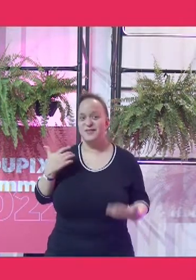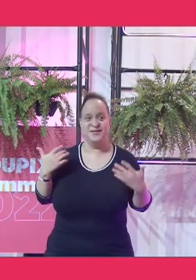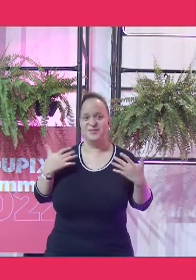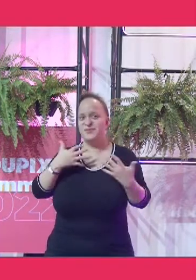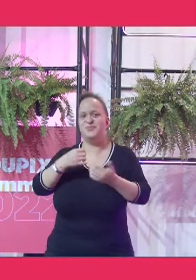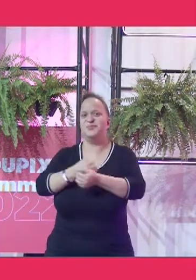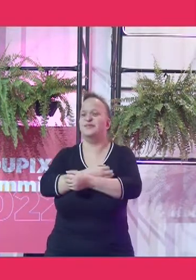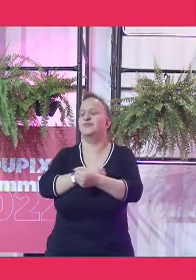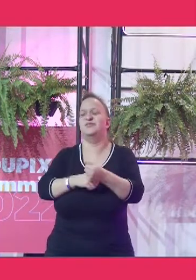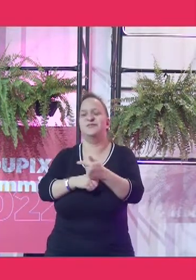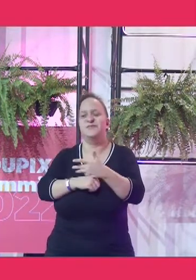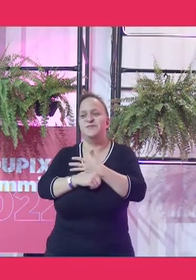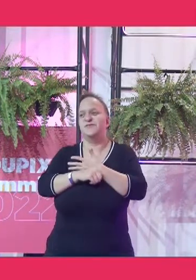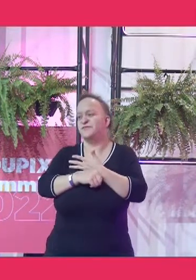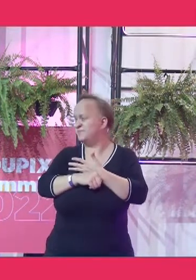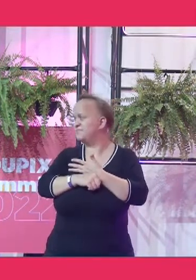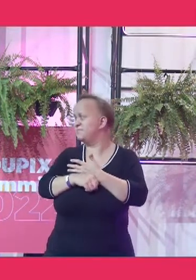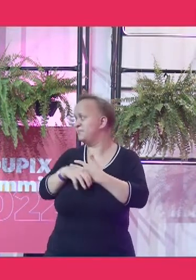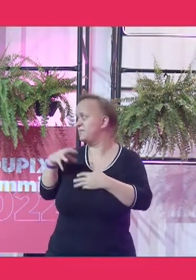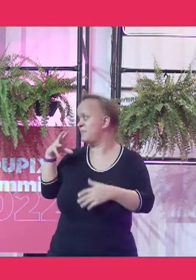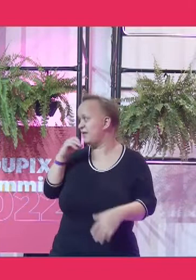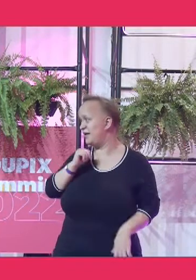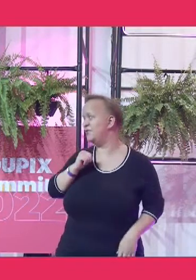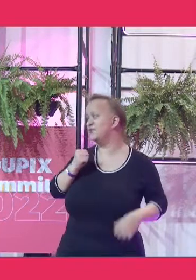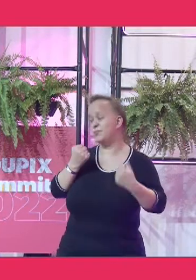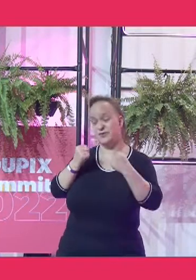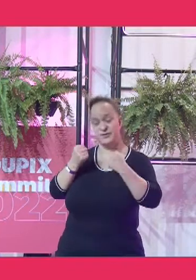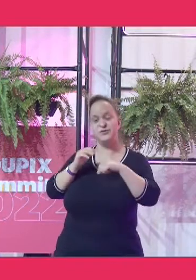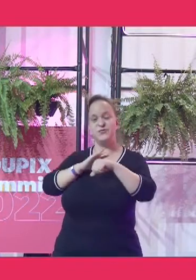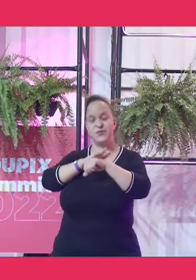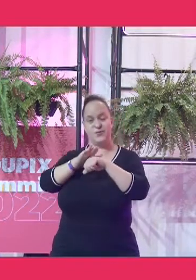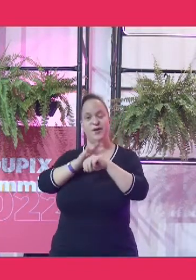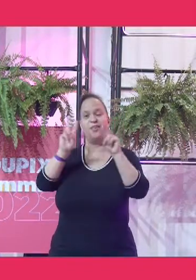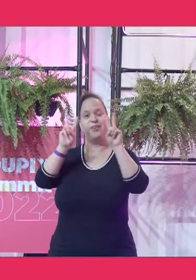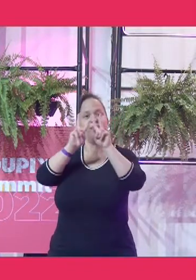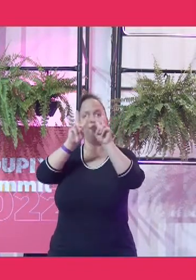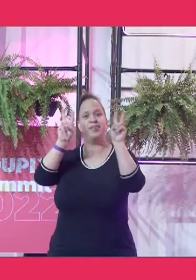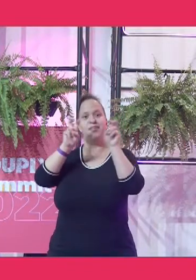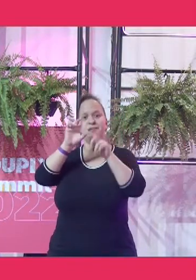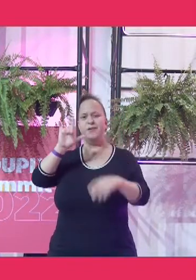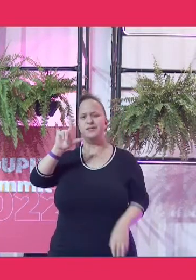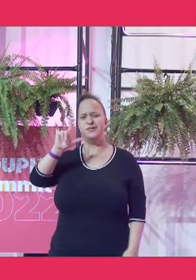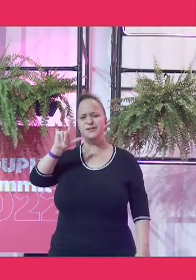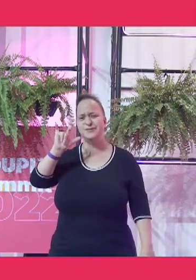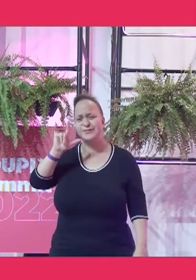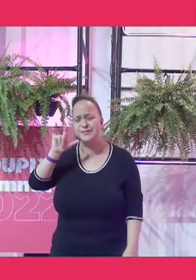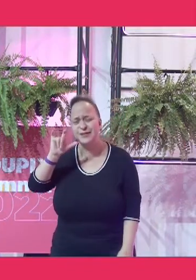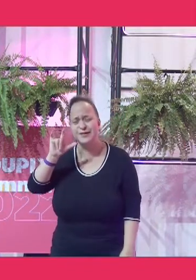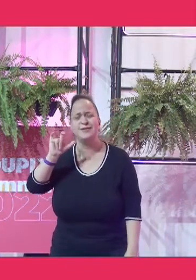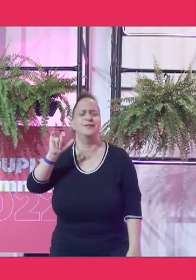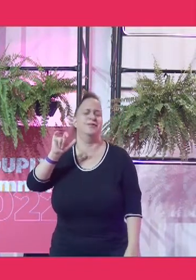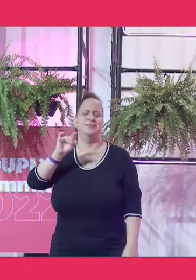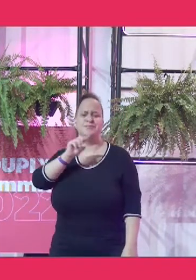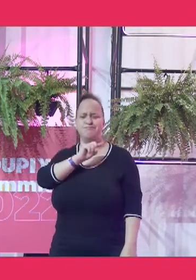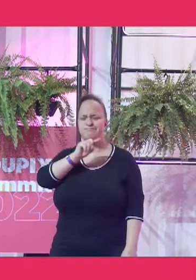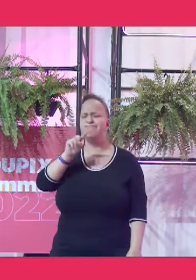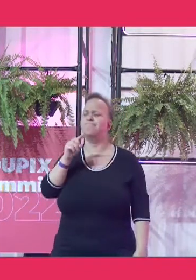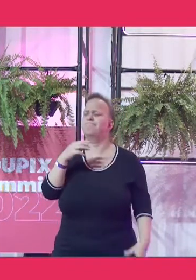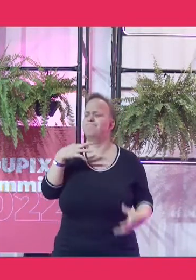emocionada. Acho que a gente precisa conversar sobre o Instagram. Acho que tá todo mundo, em alguma medida, se